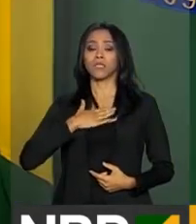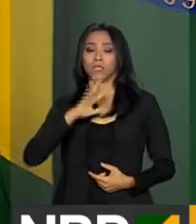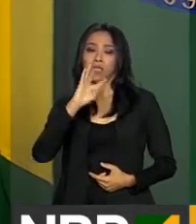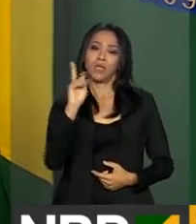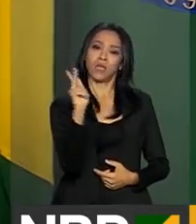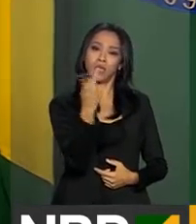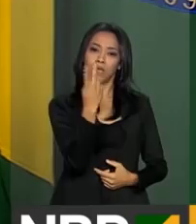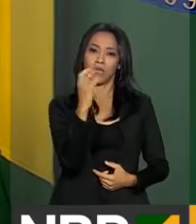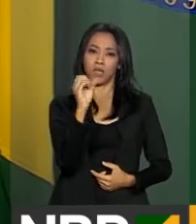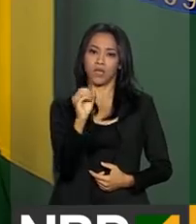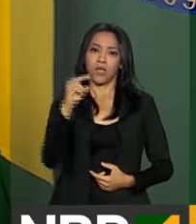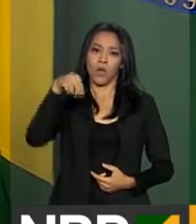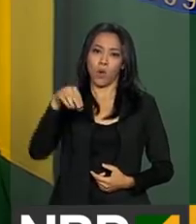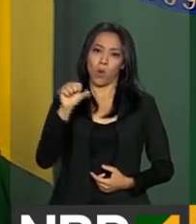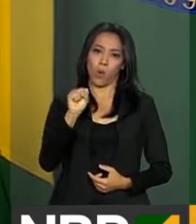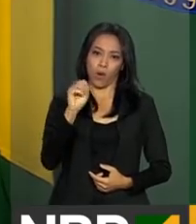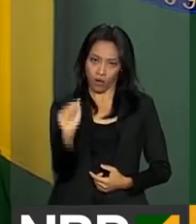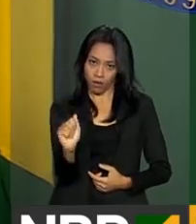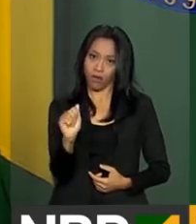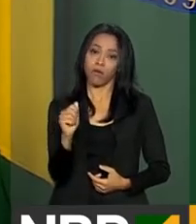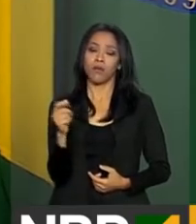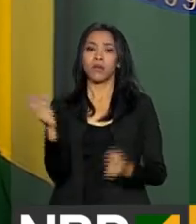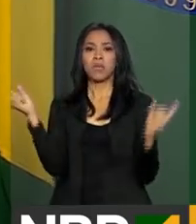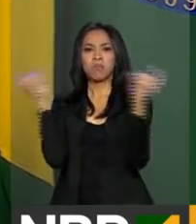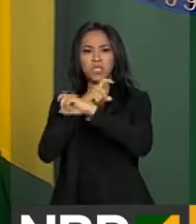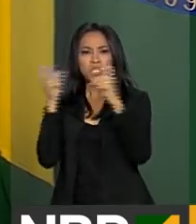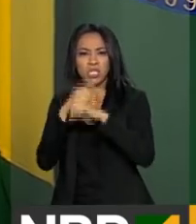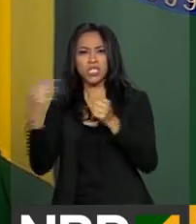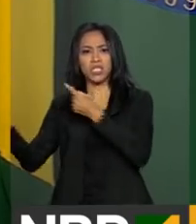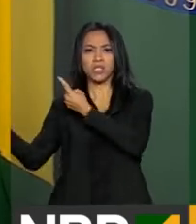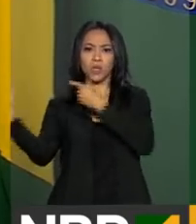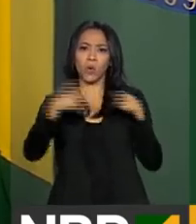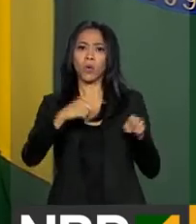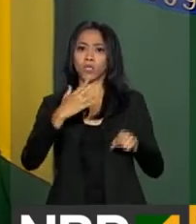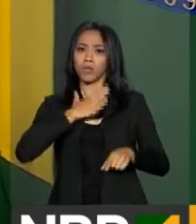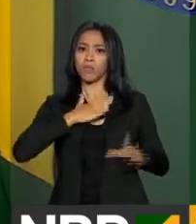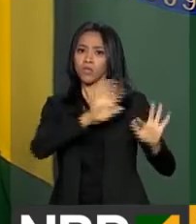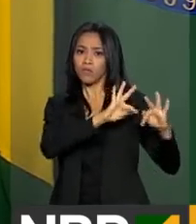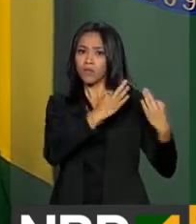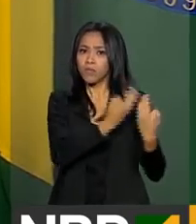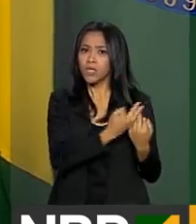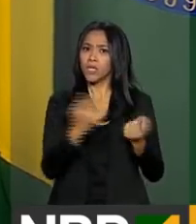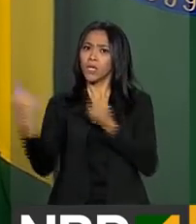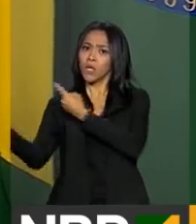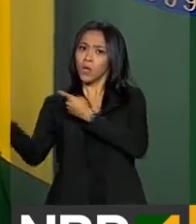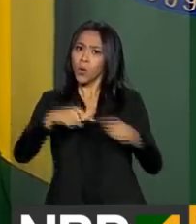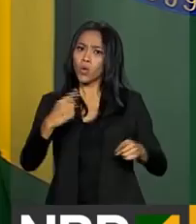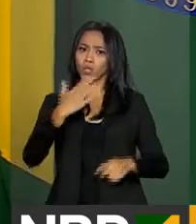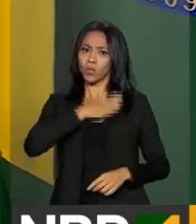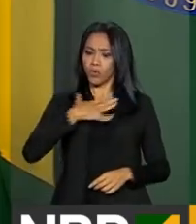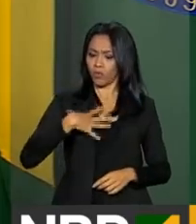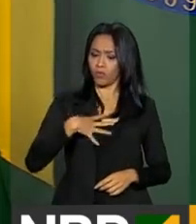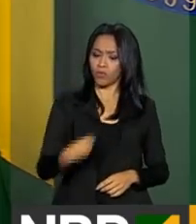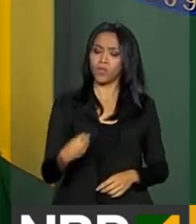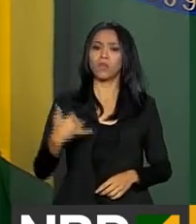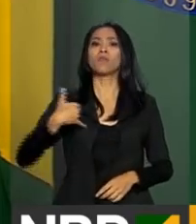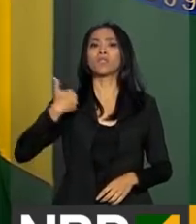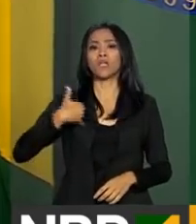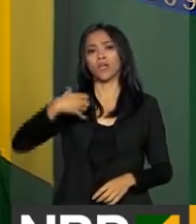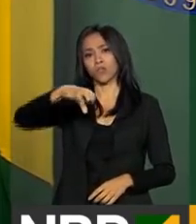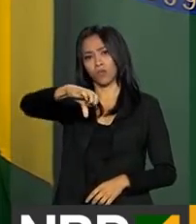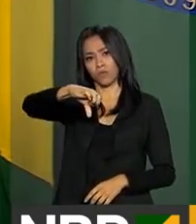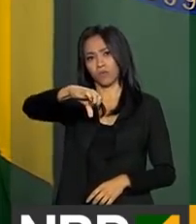mentiras que atingir minha família e meu filho e hoje tem 9 anos de